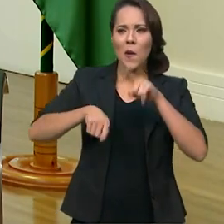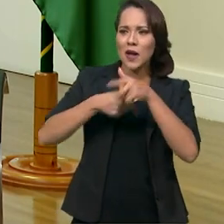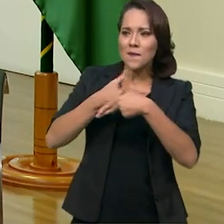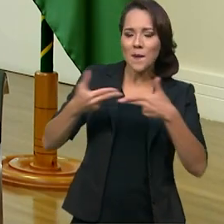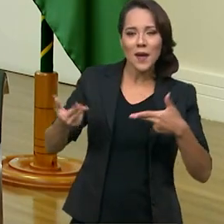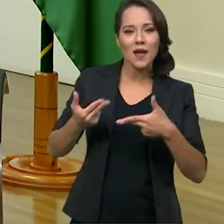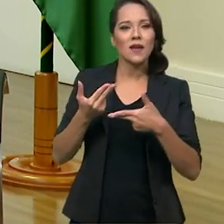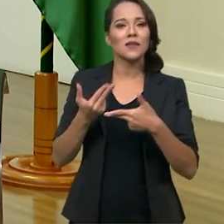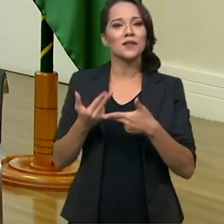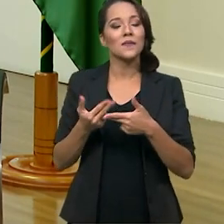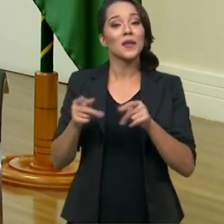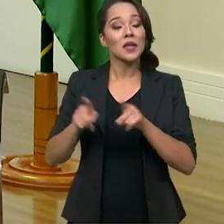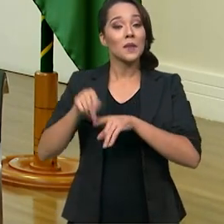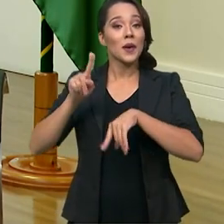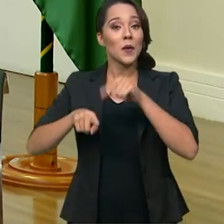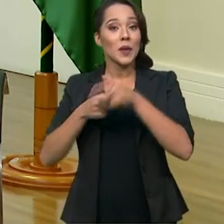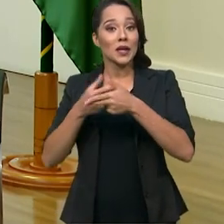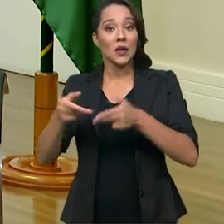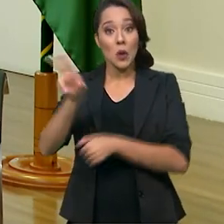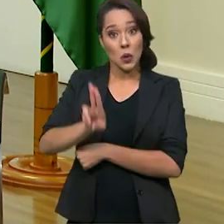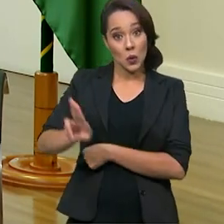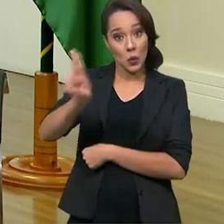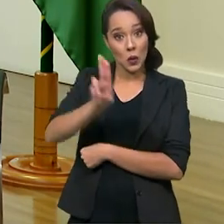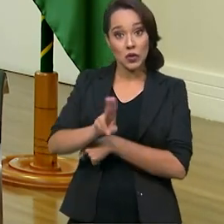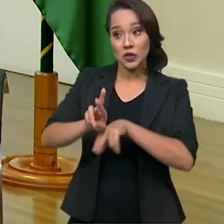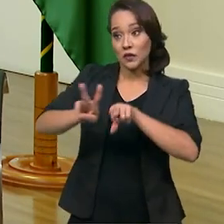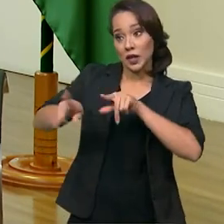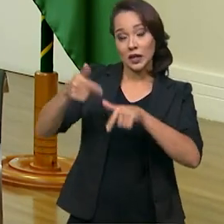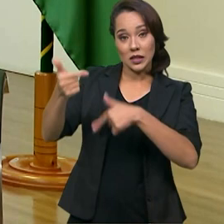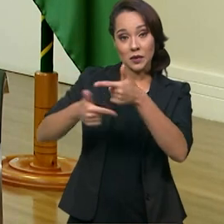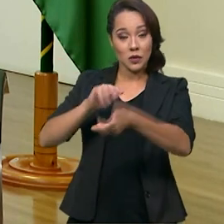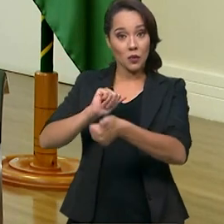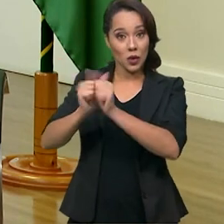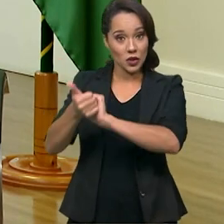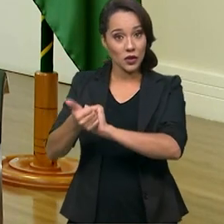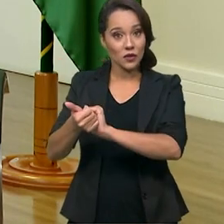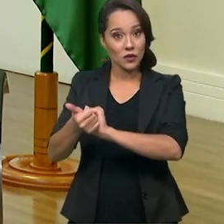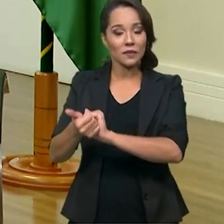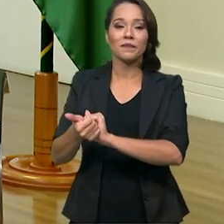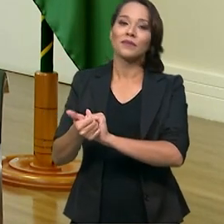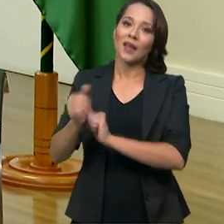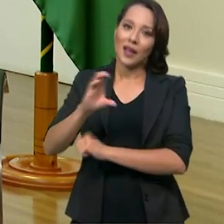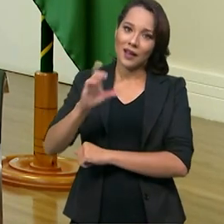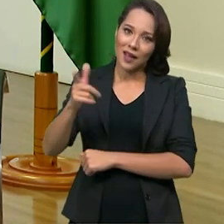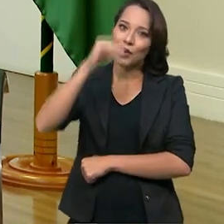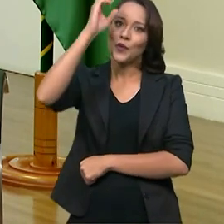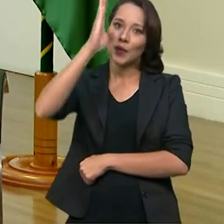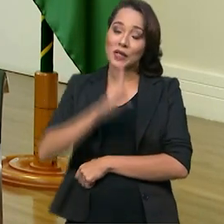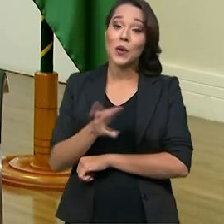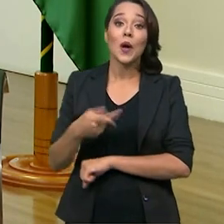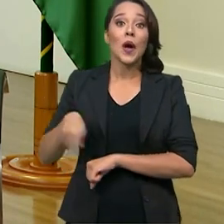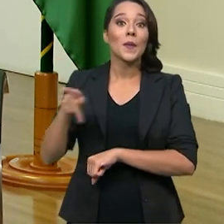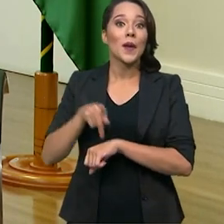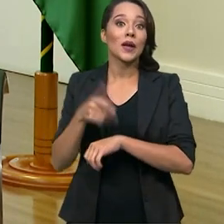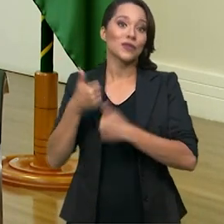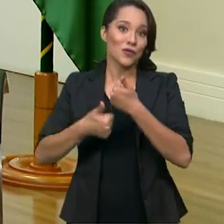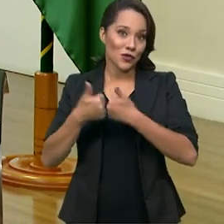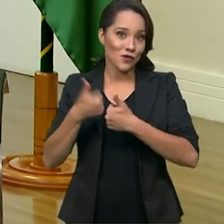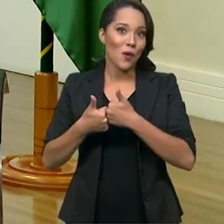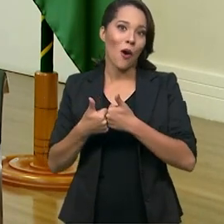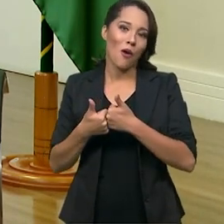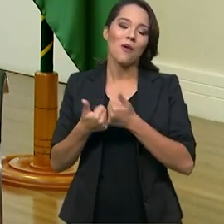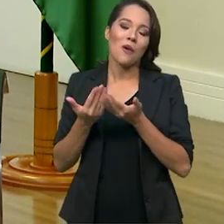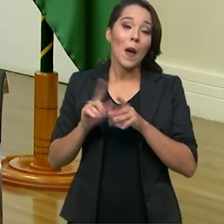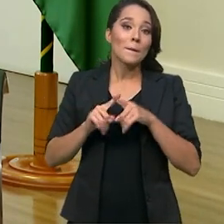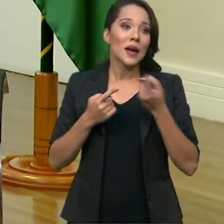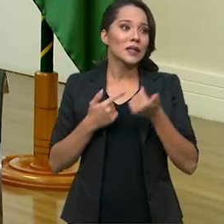equipamentos, né, com materiais no uso de diversas atividades esportivas, é óbvio que o Brasil é o país do futebol, mas